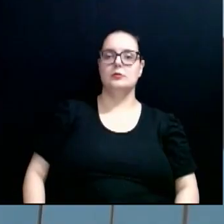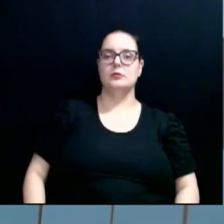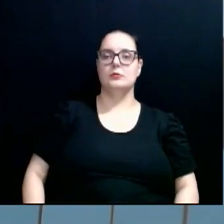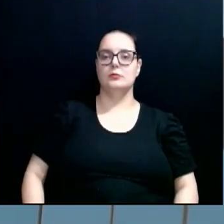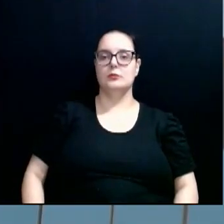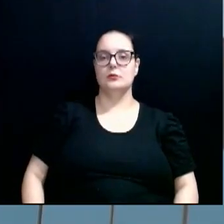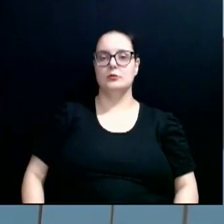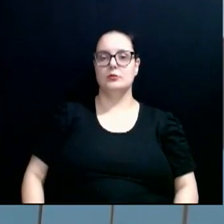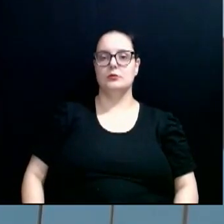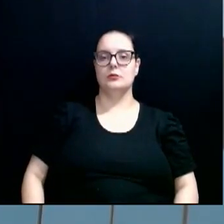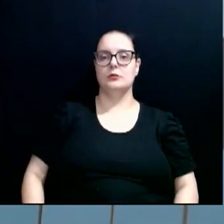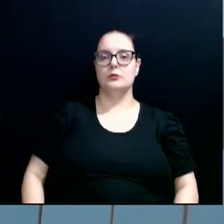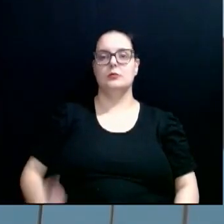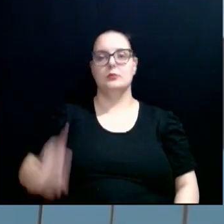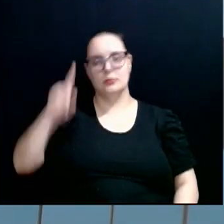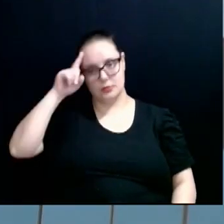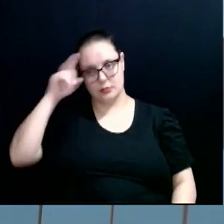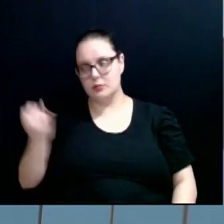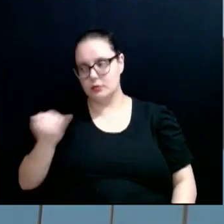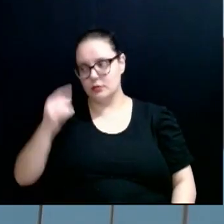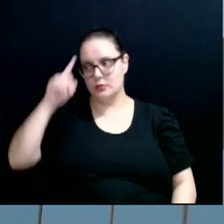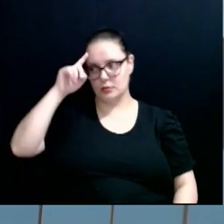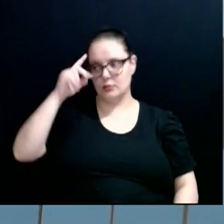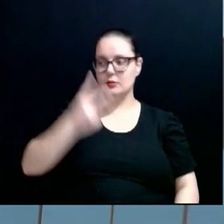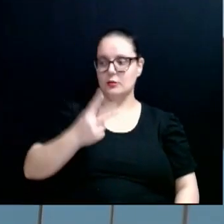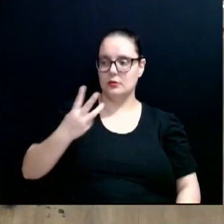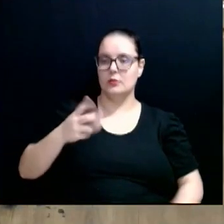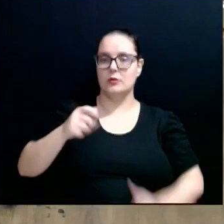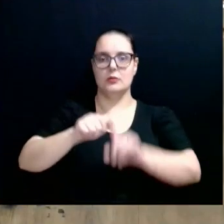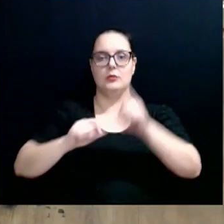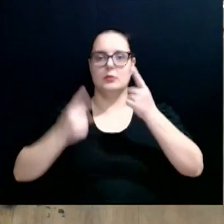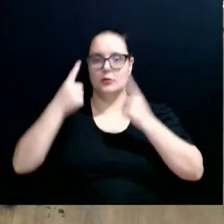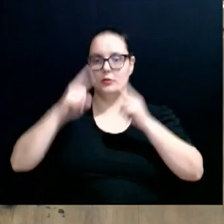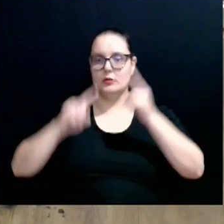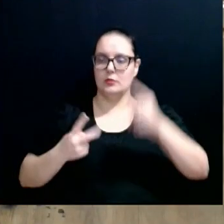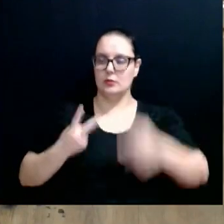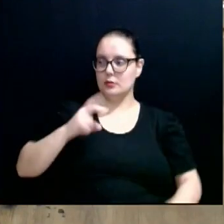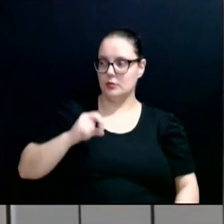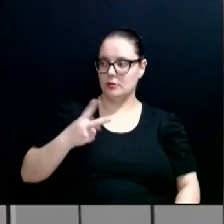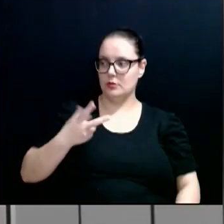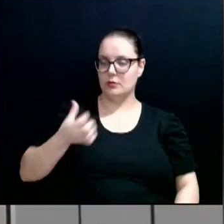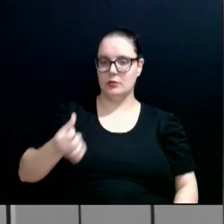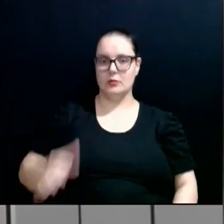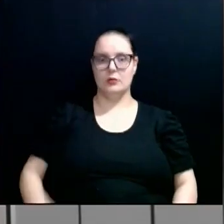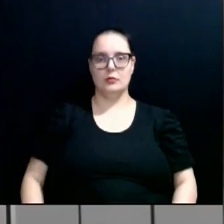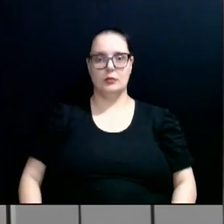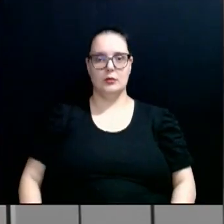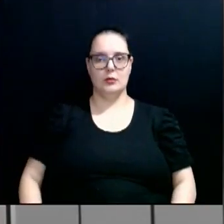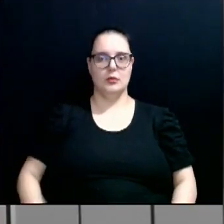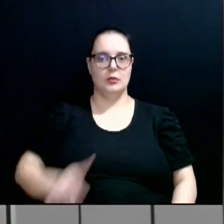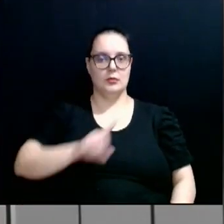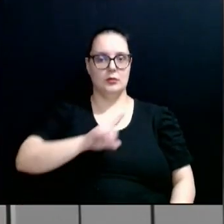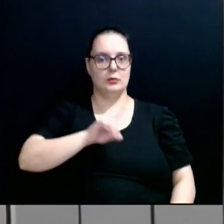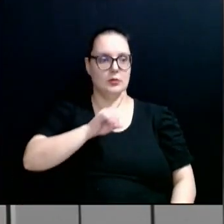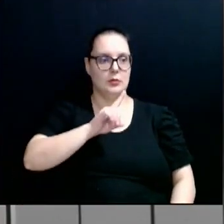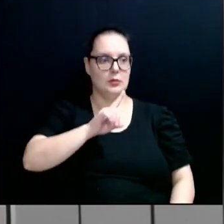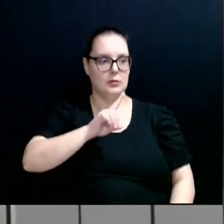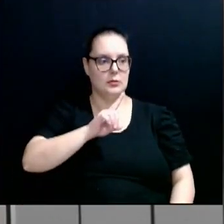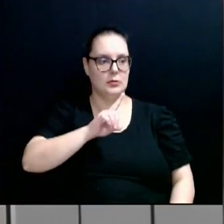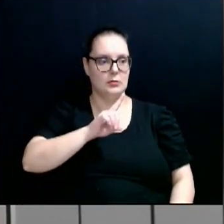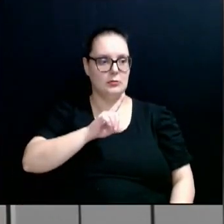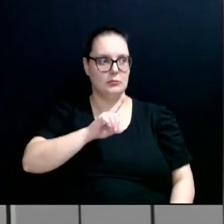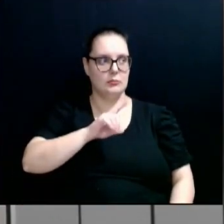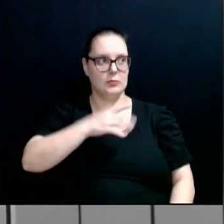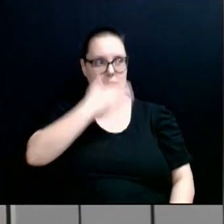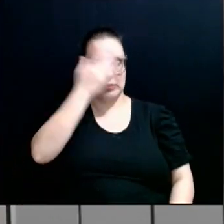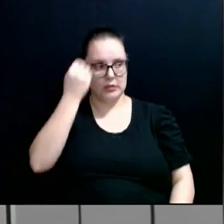fatídica data é do dia 23 de fevereiro de 2026. Tá. Só para não deixar passar, não lembro se foi respondido, o sistema de